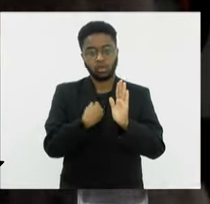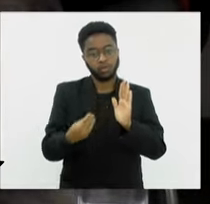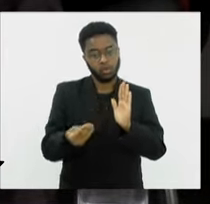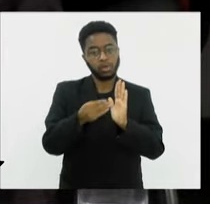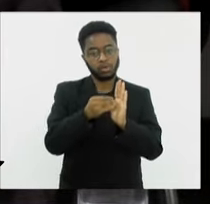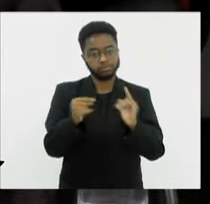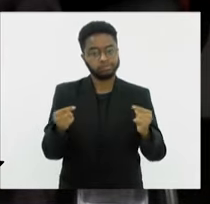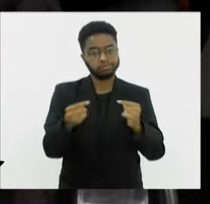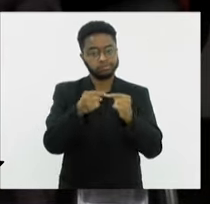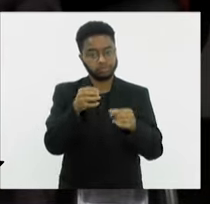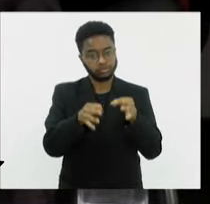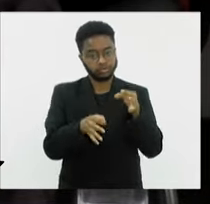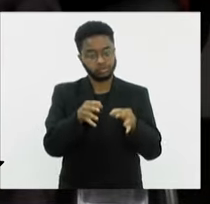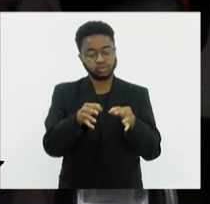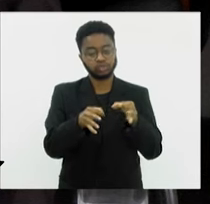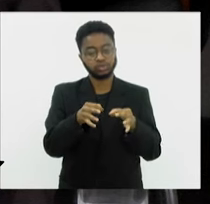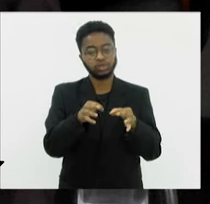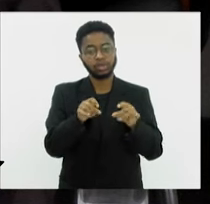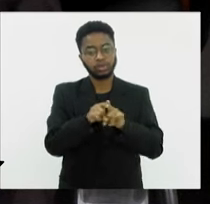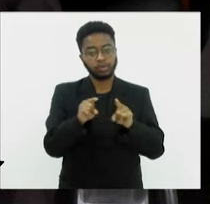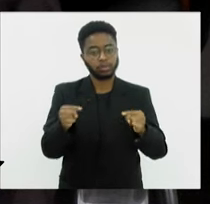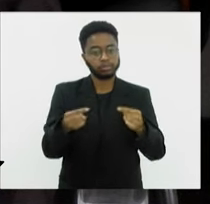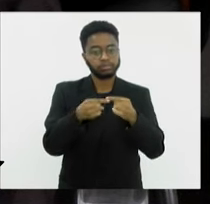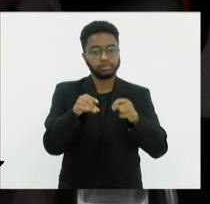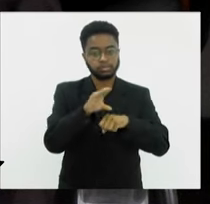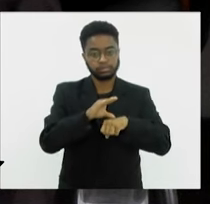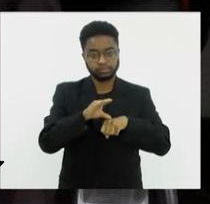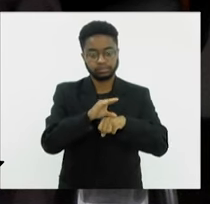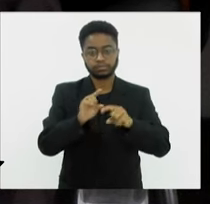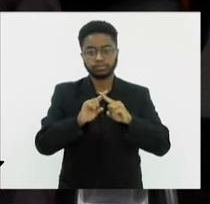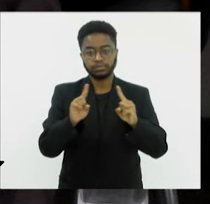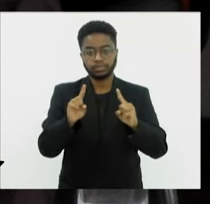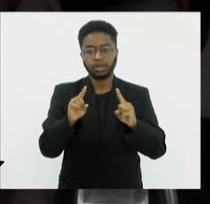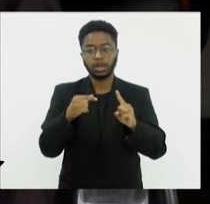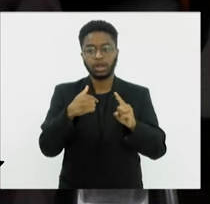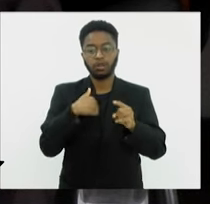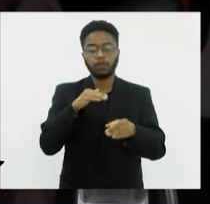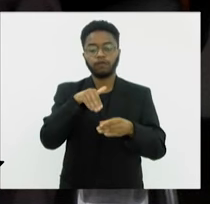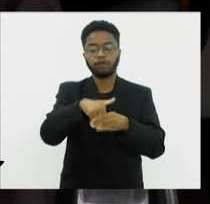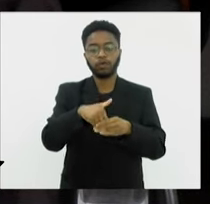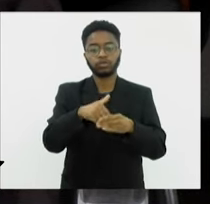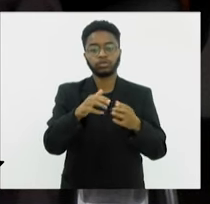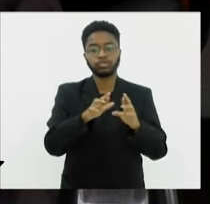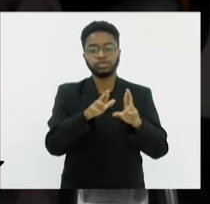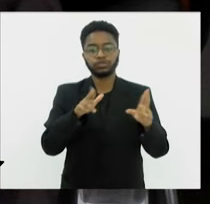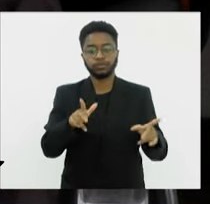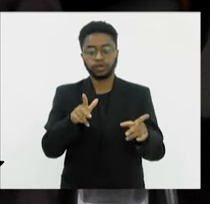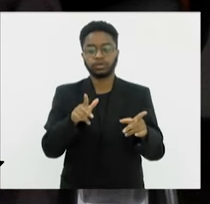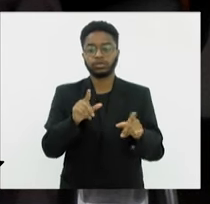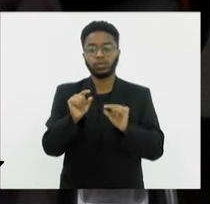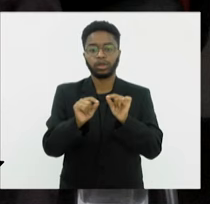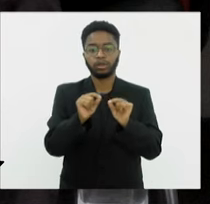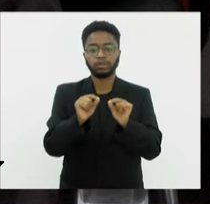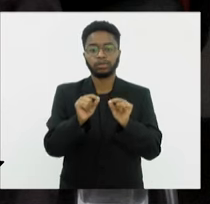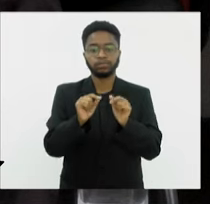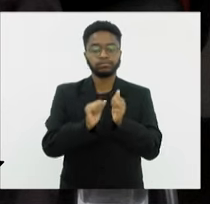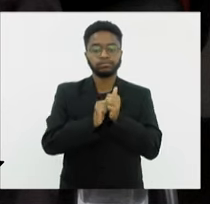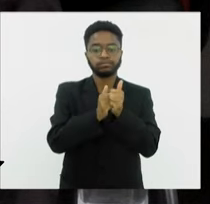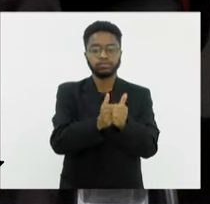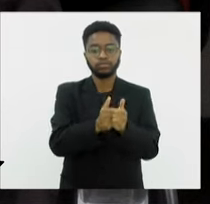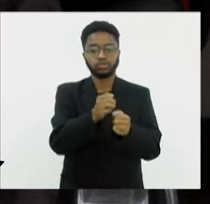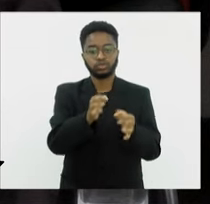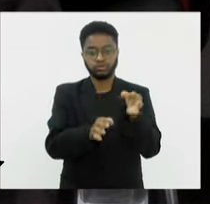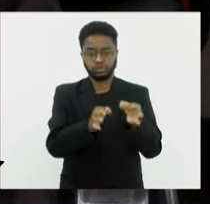ou constitucionais, e, ao mesmo tempo, estou abrindo a divergência, votando pela juridicidade. Deputado Luiz